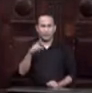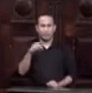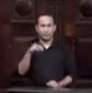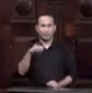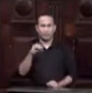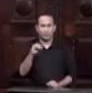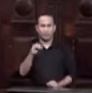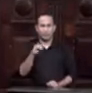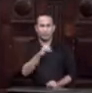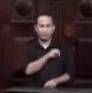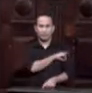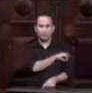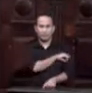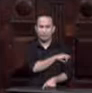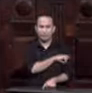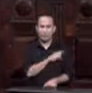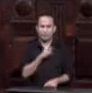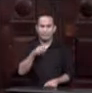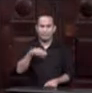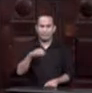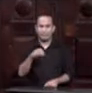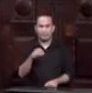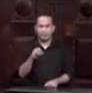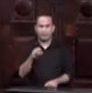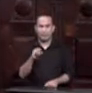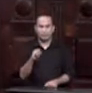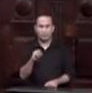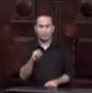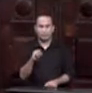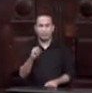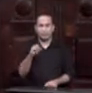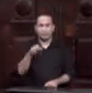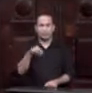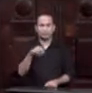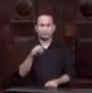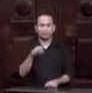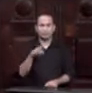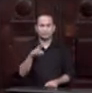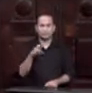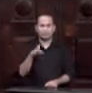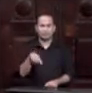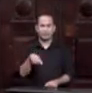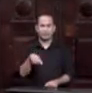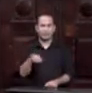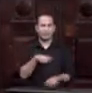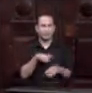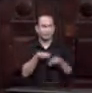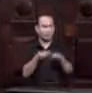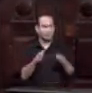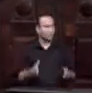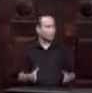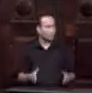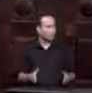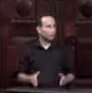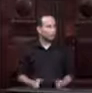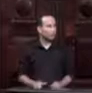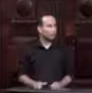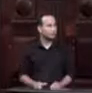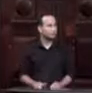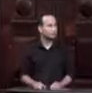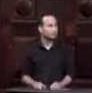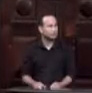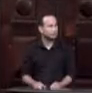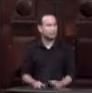enfermeira Regiane, tio Carlos, Marcelo Freixo e André Ceciliano. Há sobre a mesa requerimento de destaque